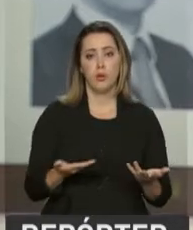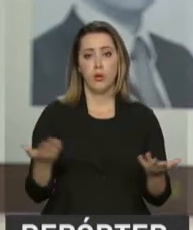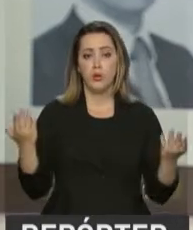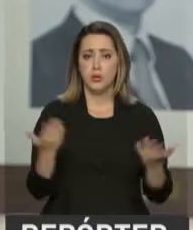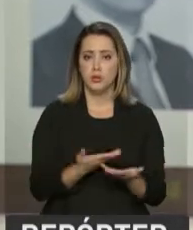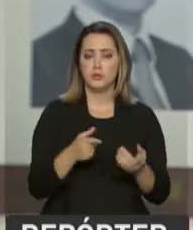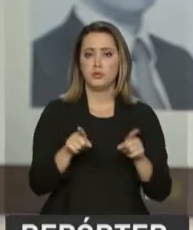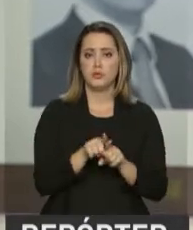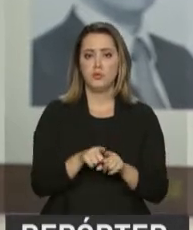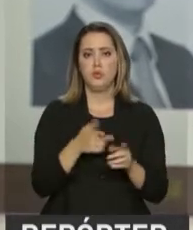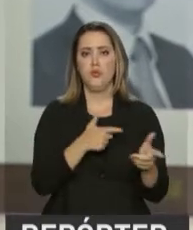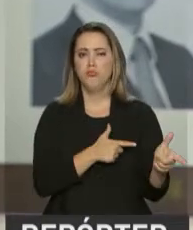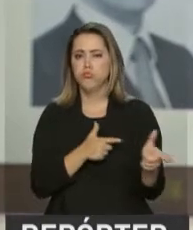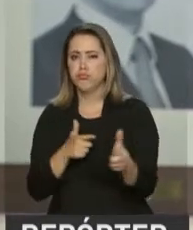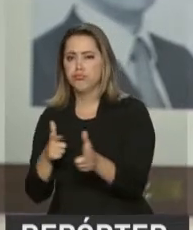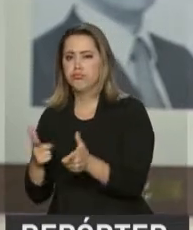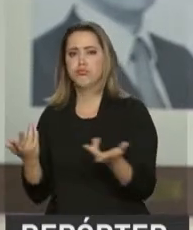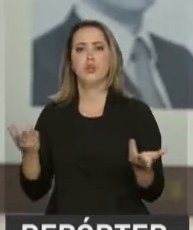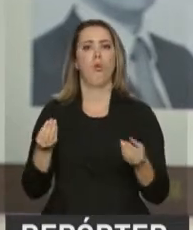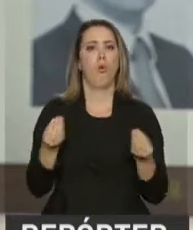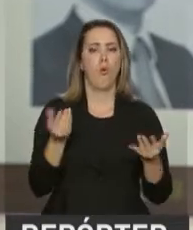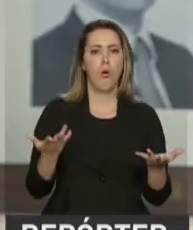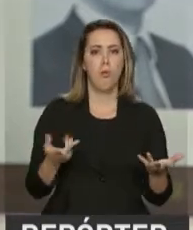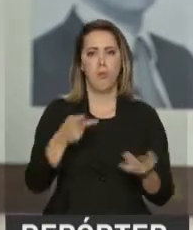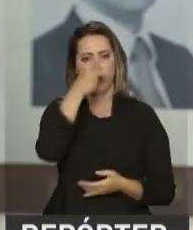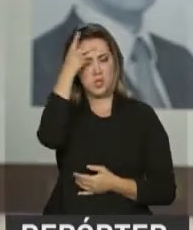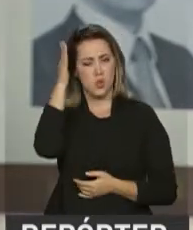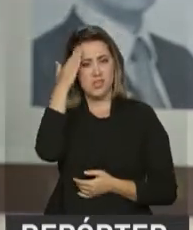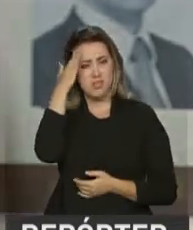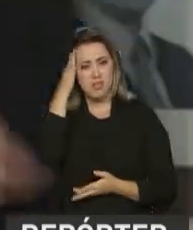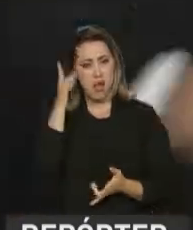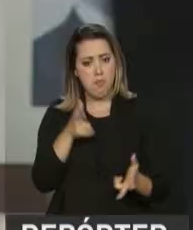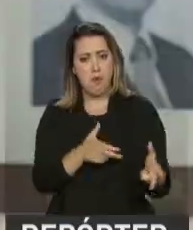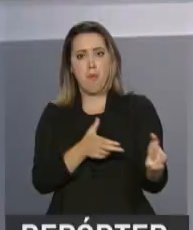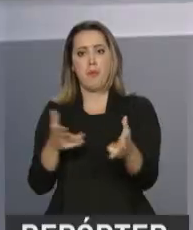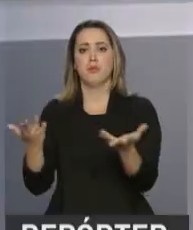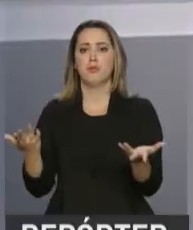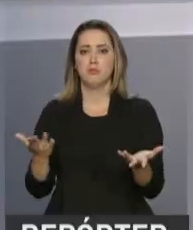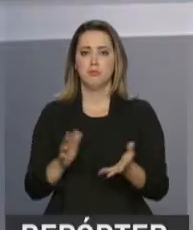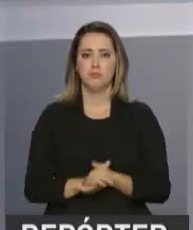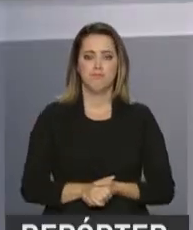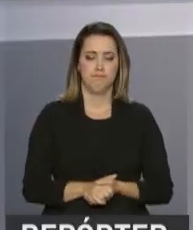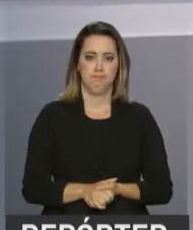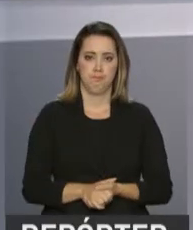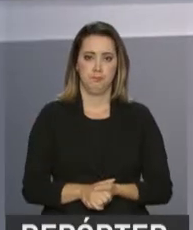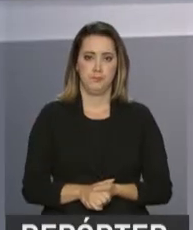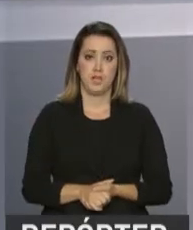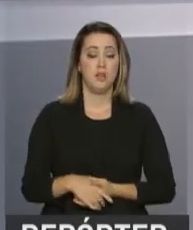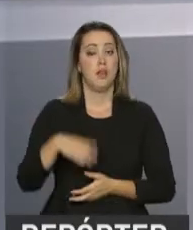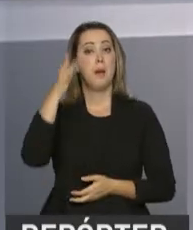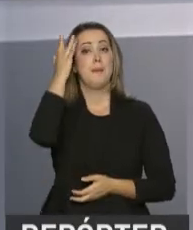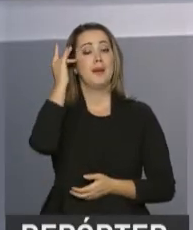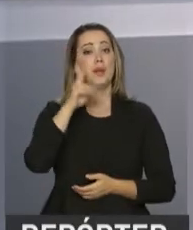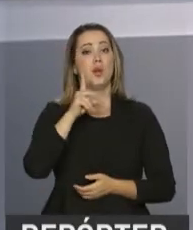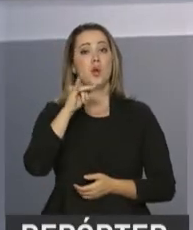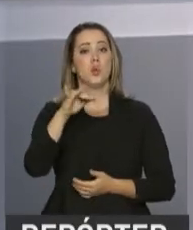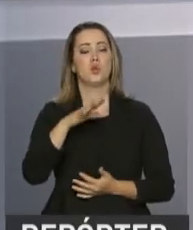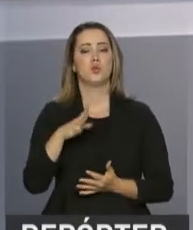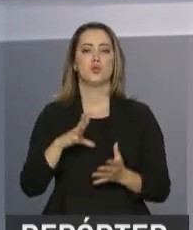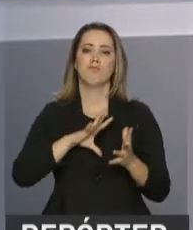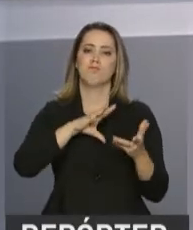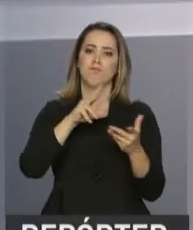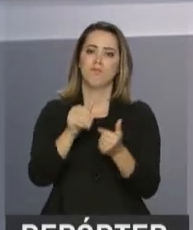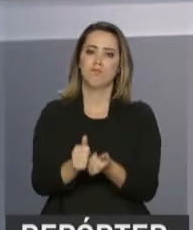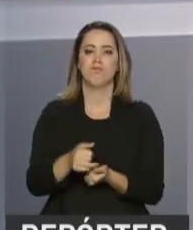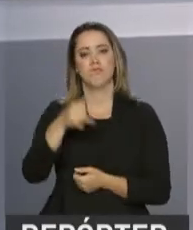você tem snipers no Rio de Janeiro, quer dizer, atiradores de elite com armas de elite. Amanhã é o Dia Mundial de Luta contra